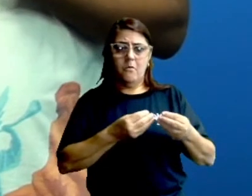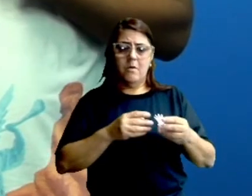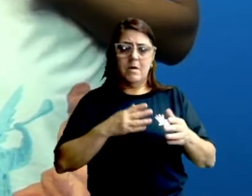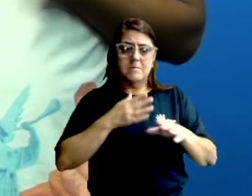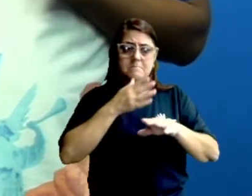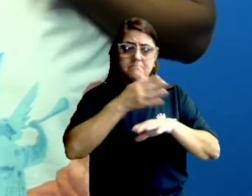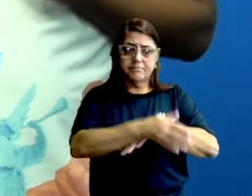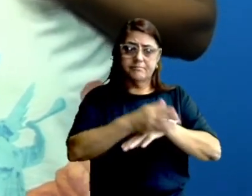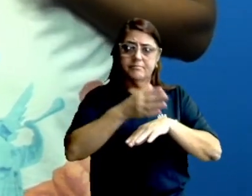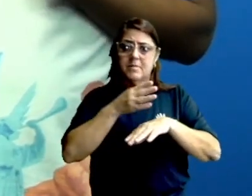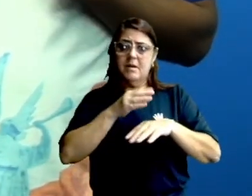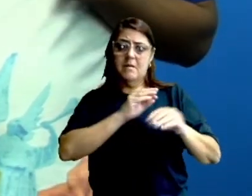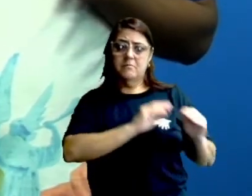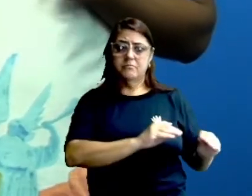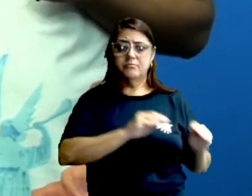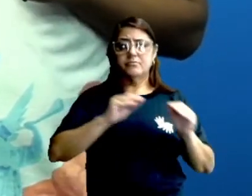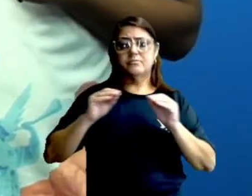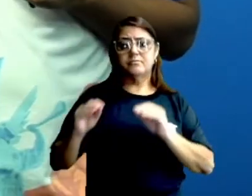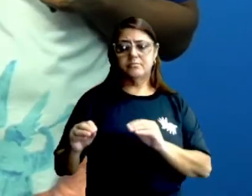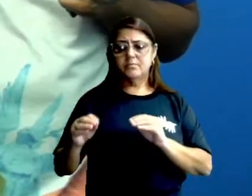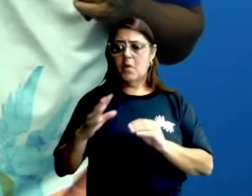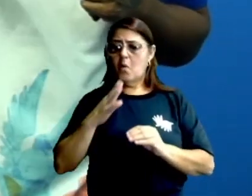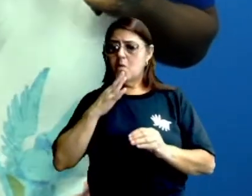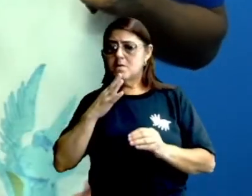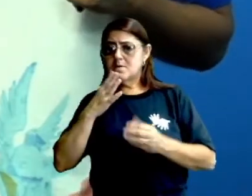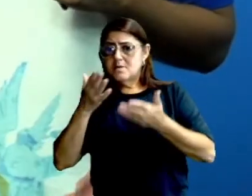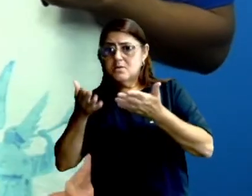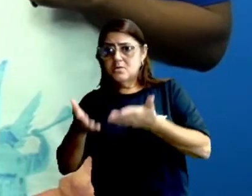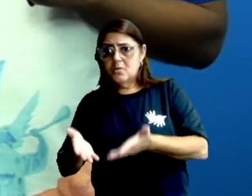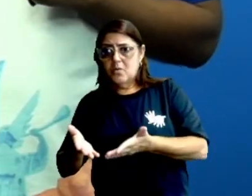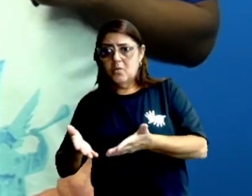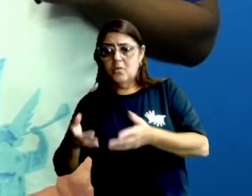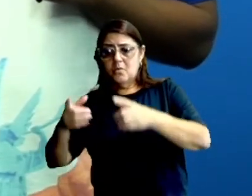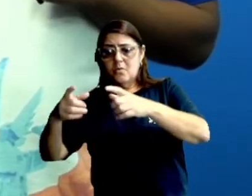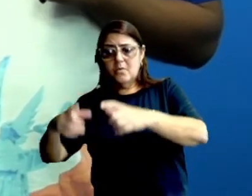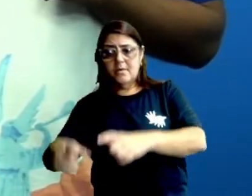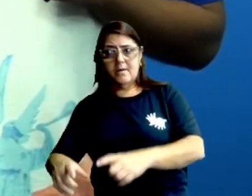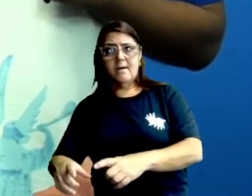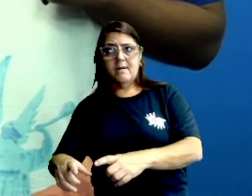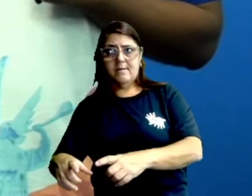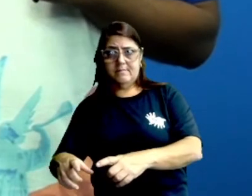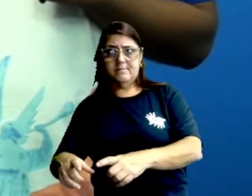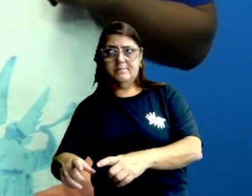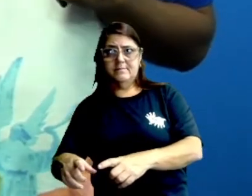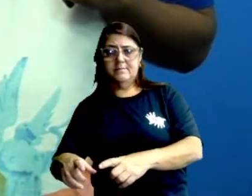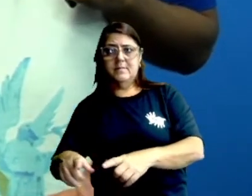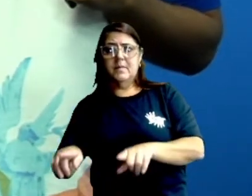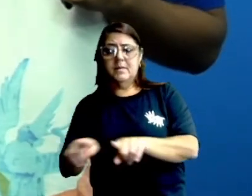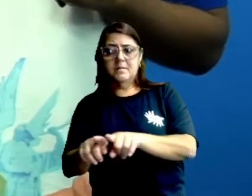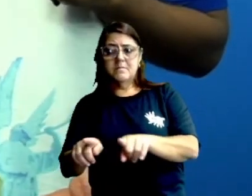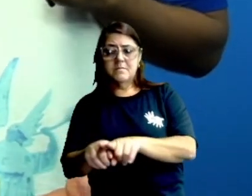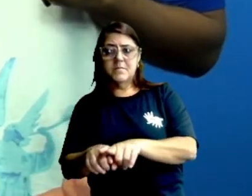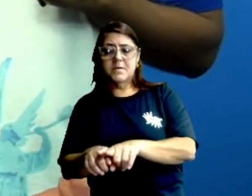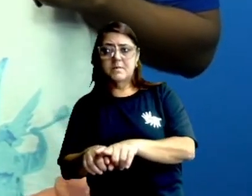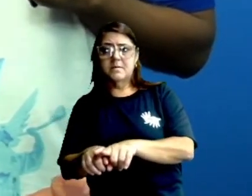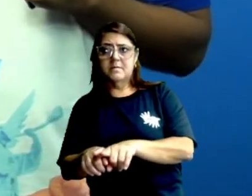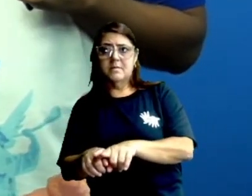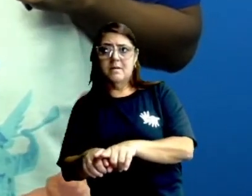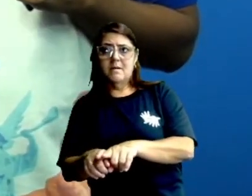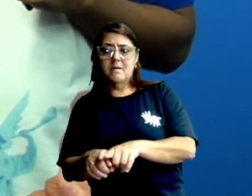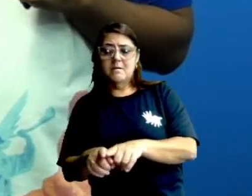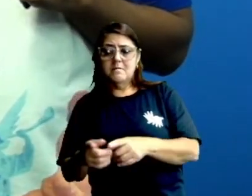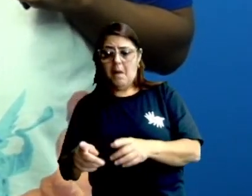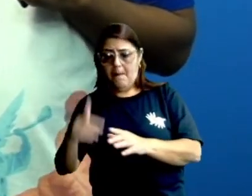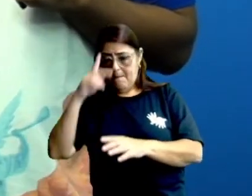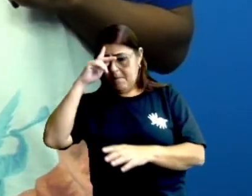migravam, eles faziam com que as pessoas elas conhecessem o território, né? E aí elas conhecessem o território e também tivessem o